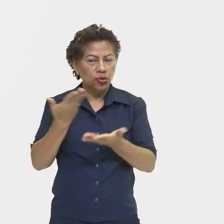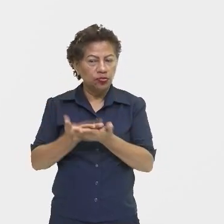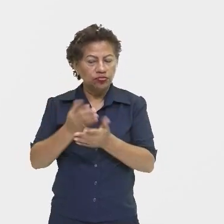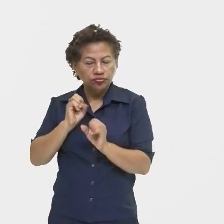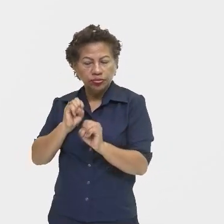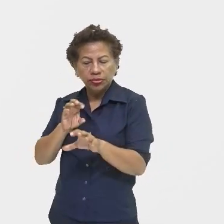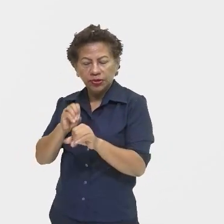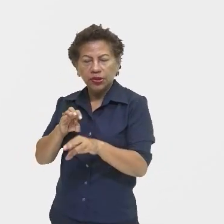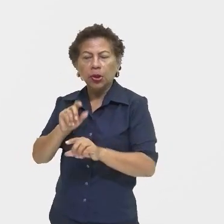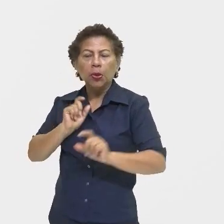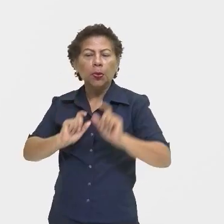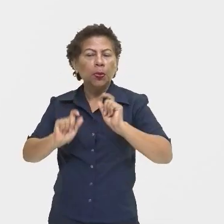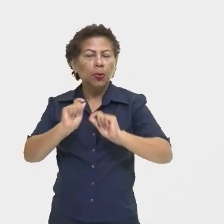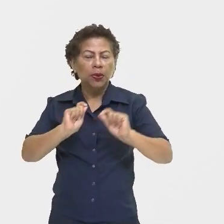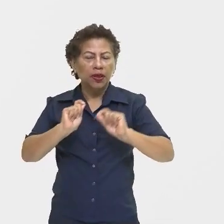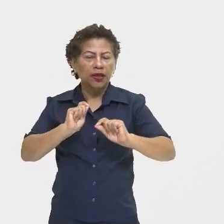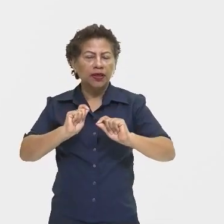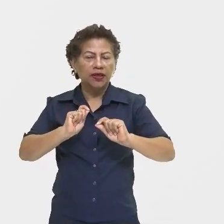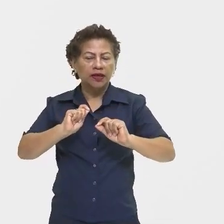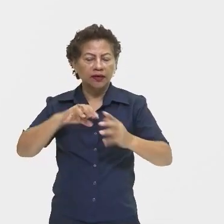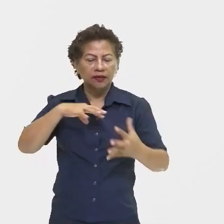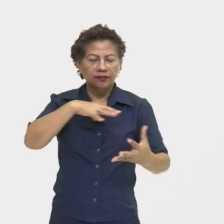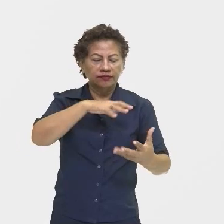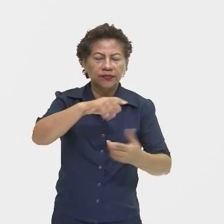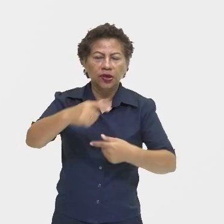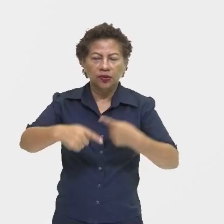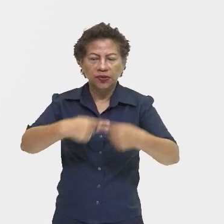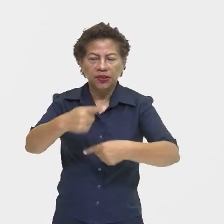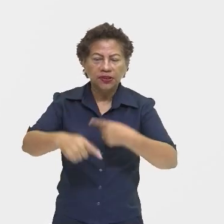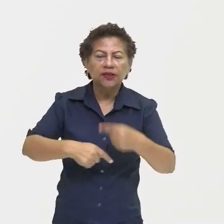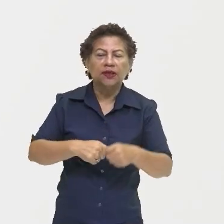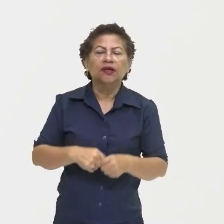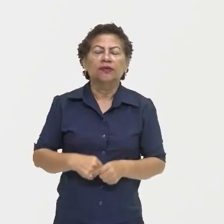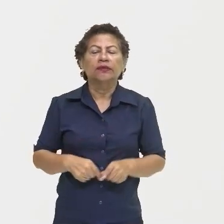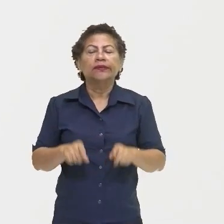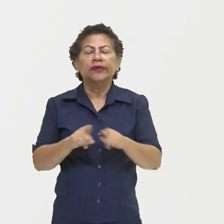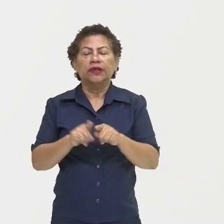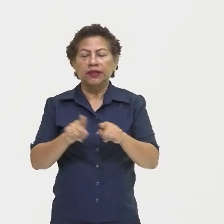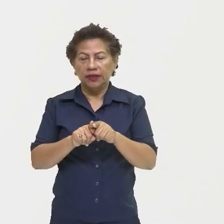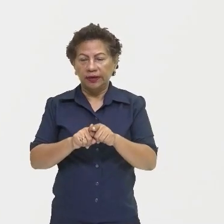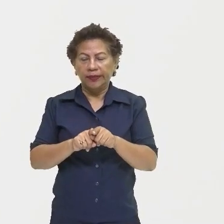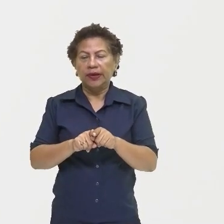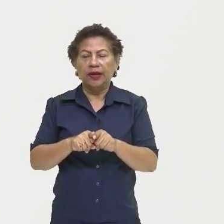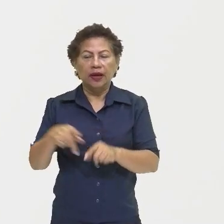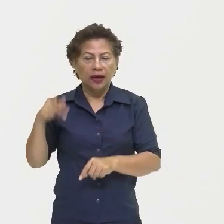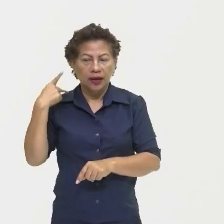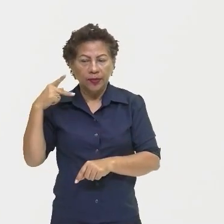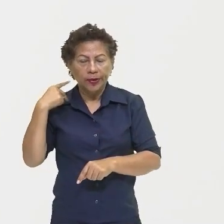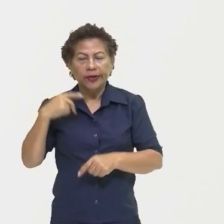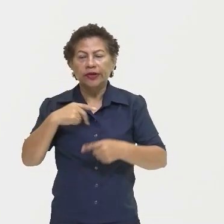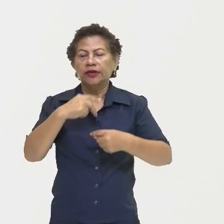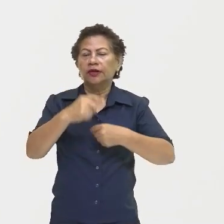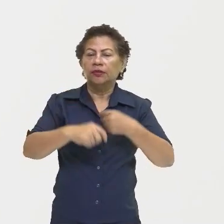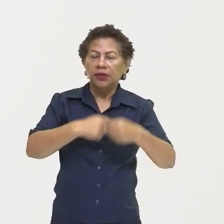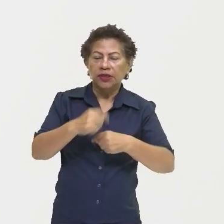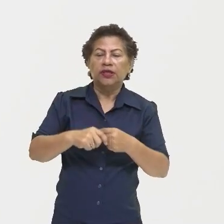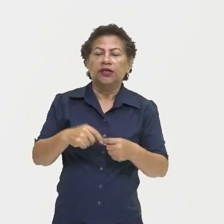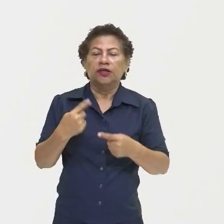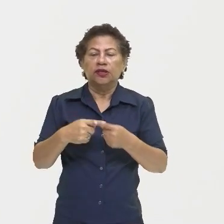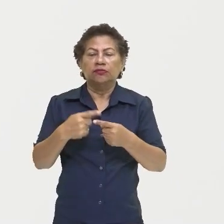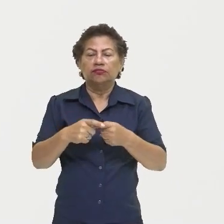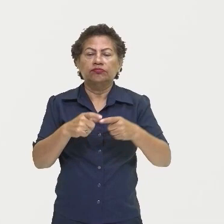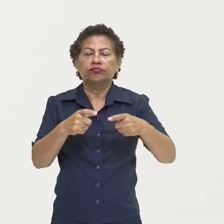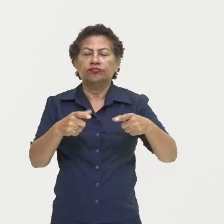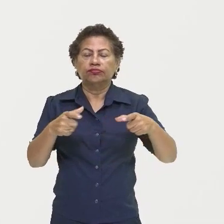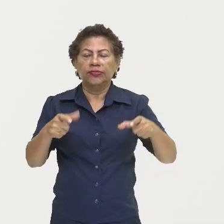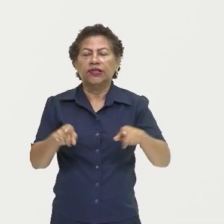Globalização e a economia política, né? E a gente fala sobre a questão do desenvolvimento e também